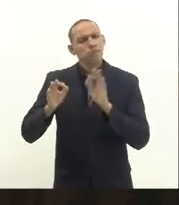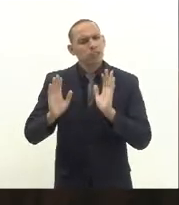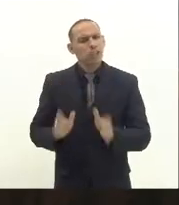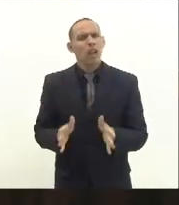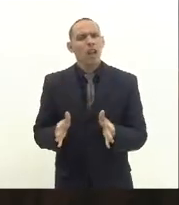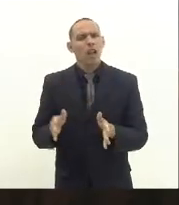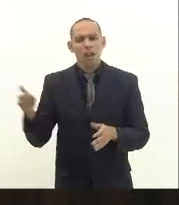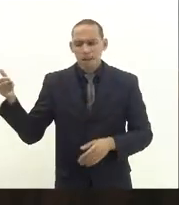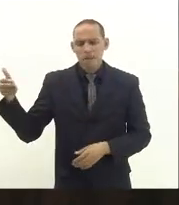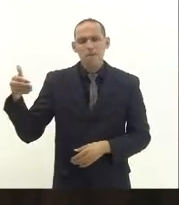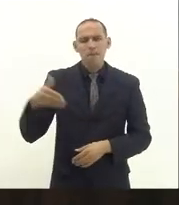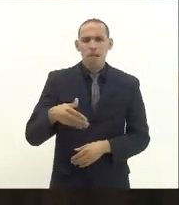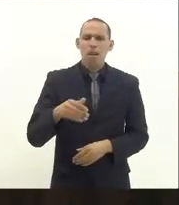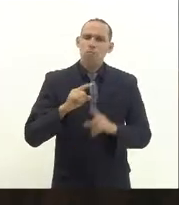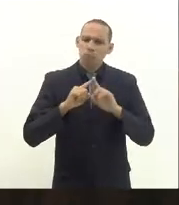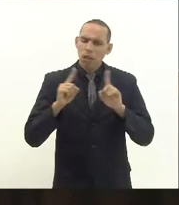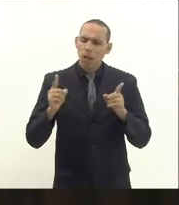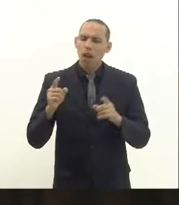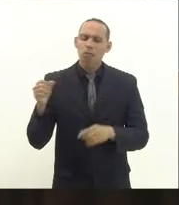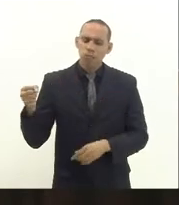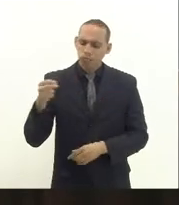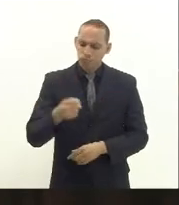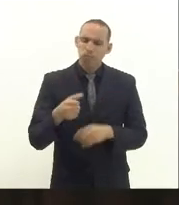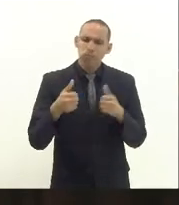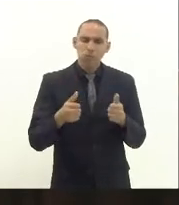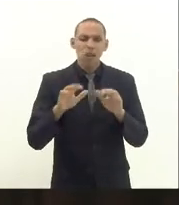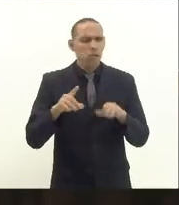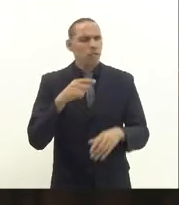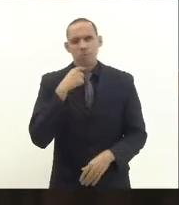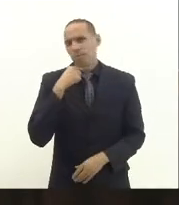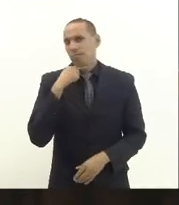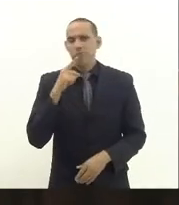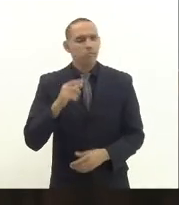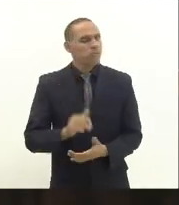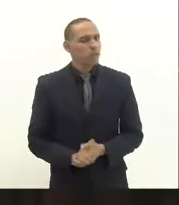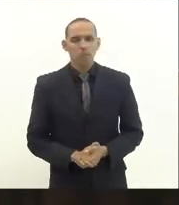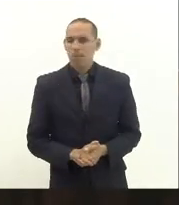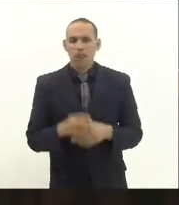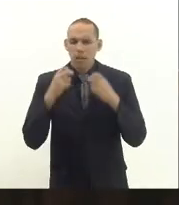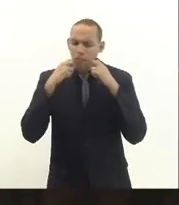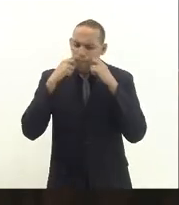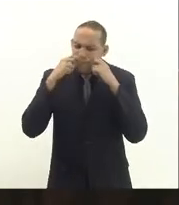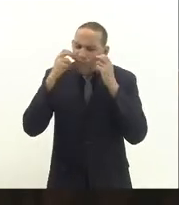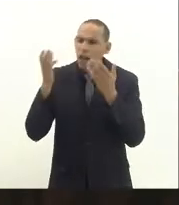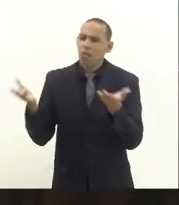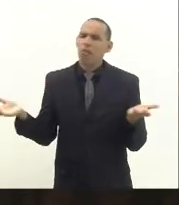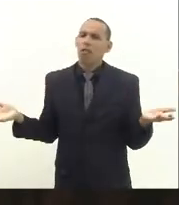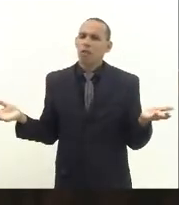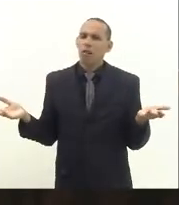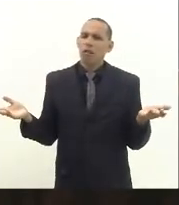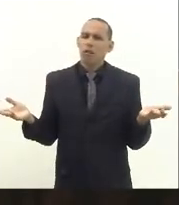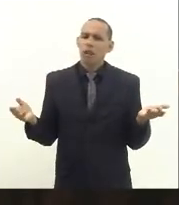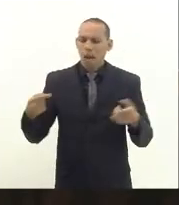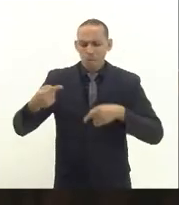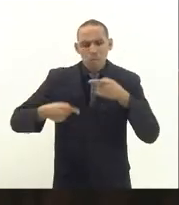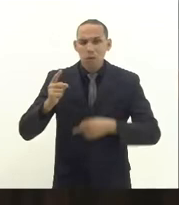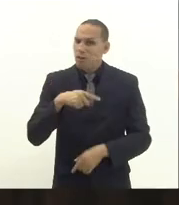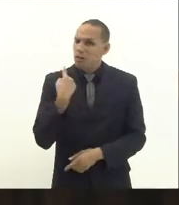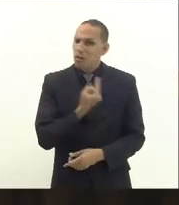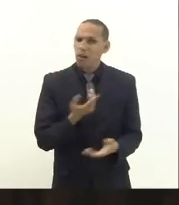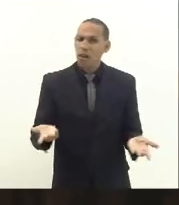que eles vieram aqui trazer mas não dá ali ali É vergonhoso vergonhoso para a classe política